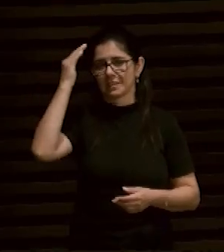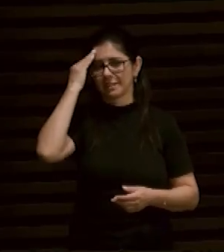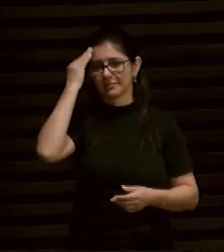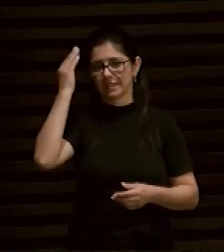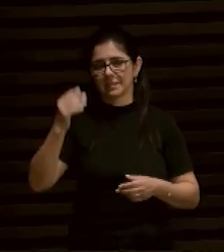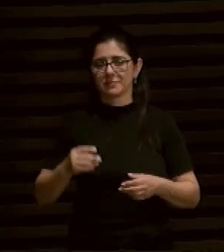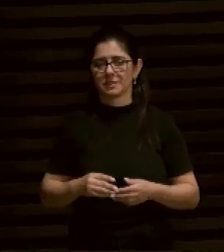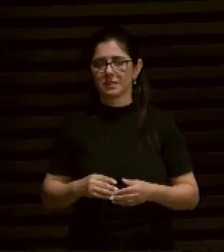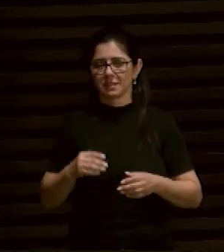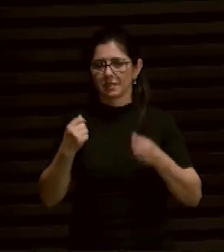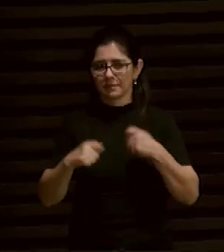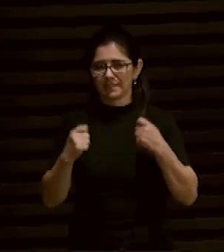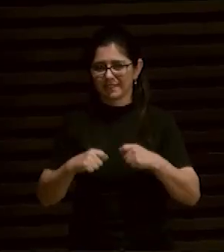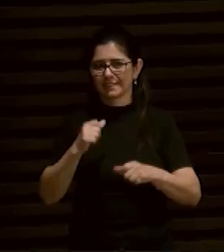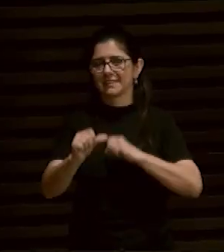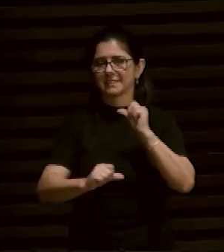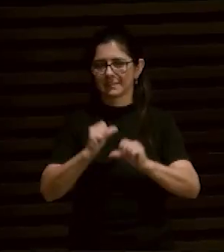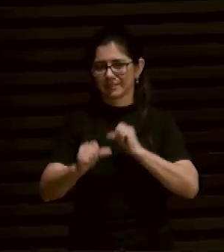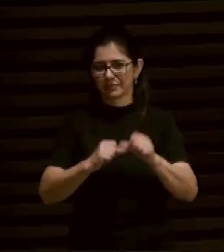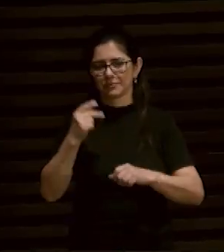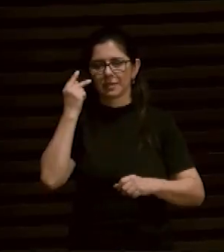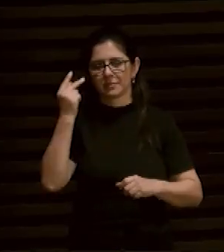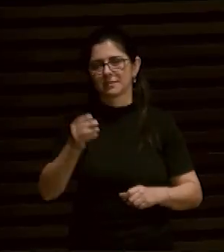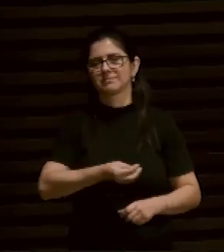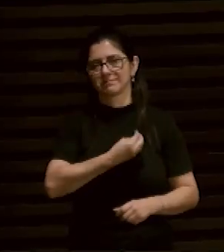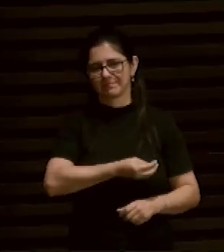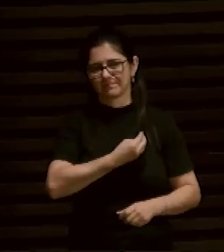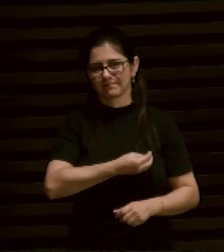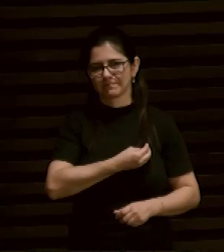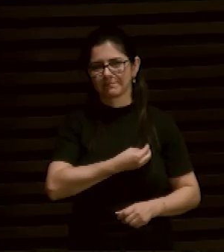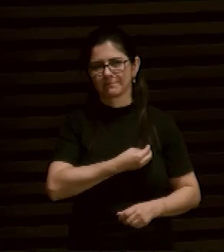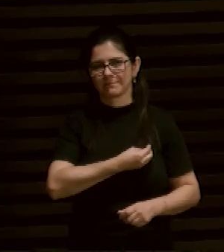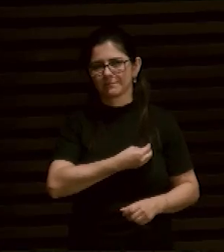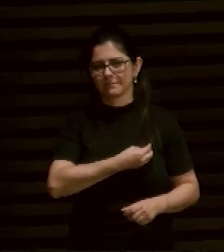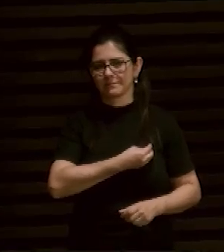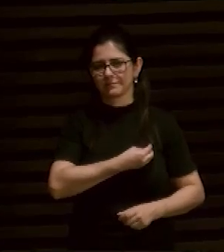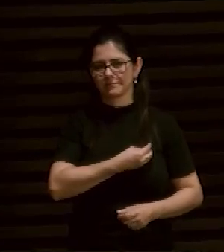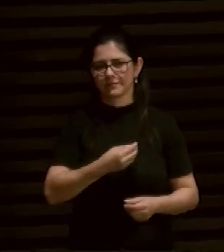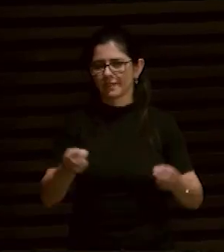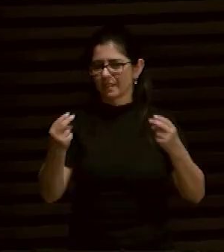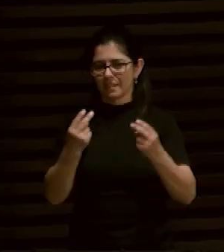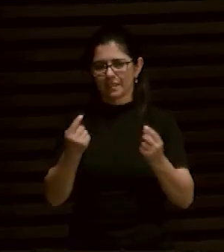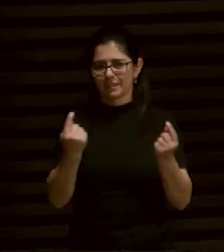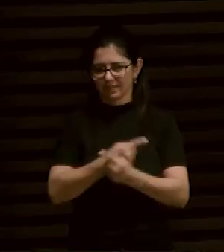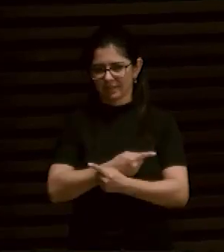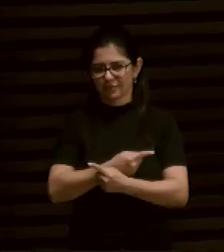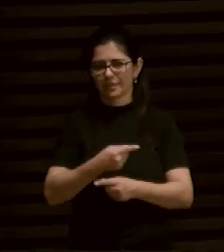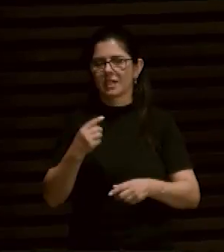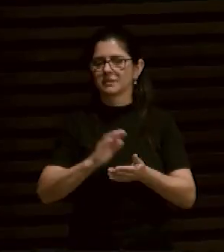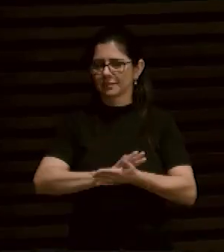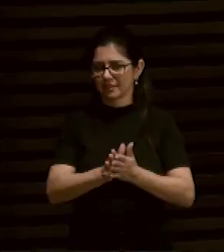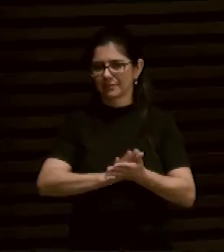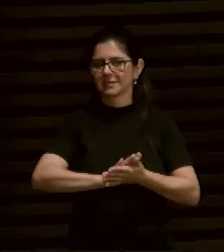Deus não mudar a vontade dele para com o povo ninivita, eles serão destruídos pelo Senhor.